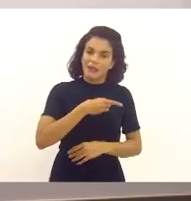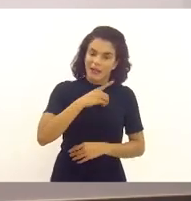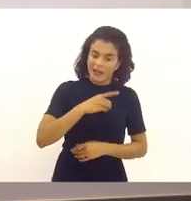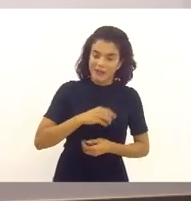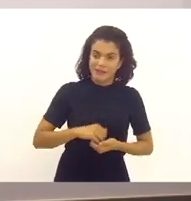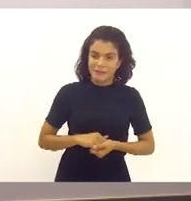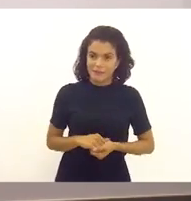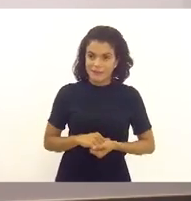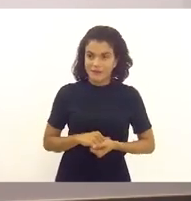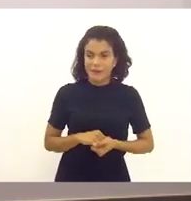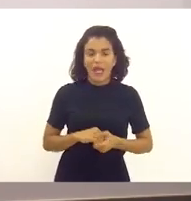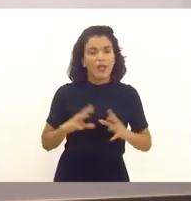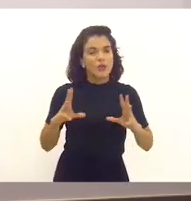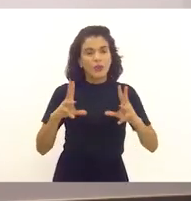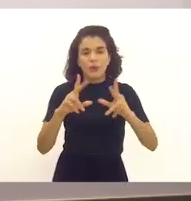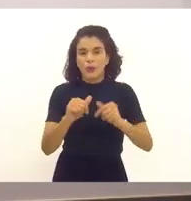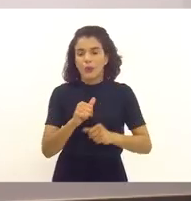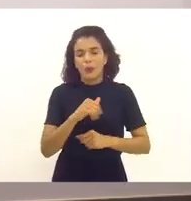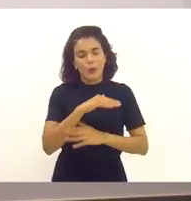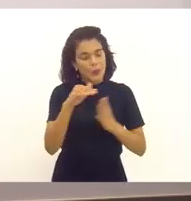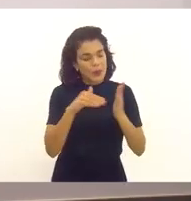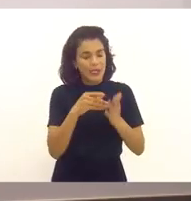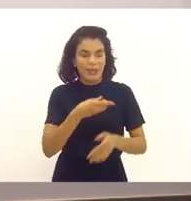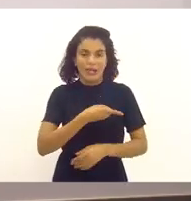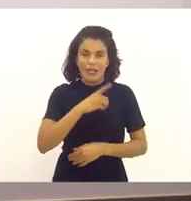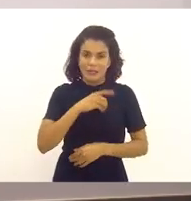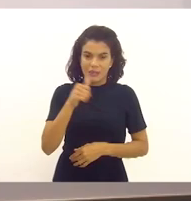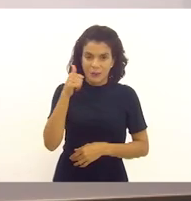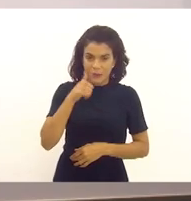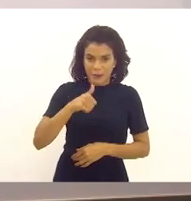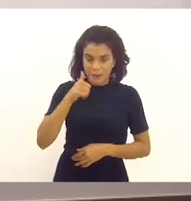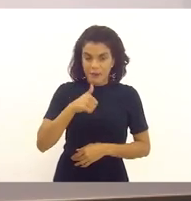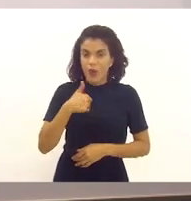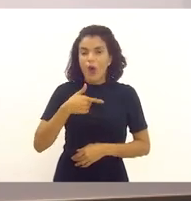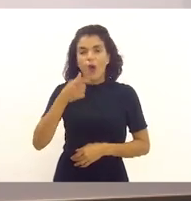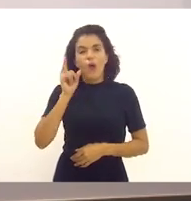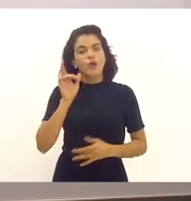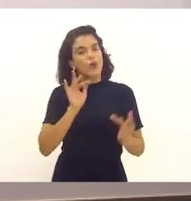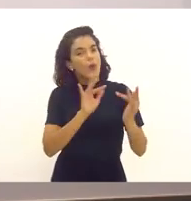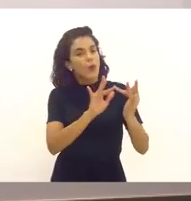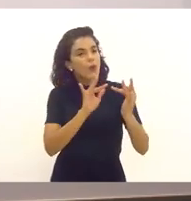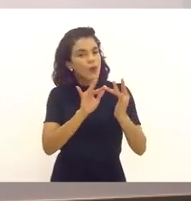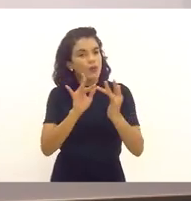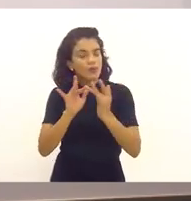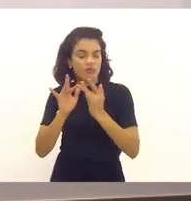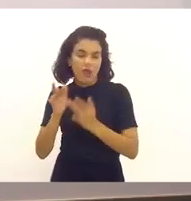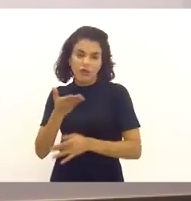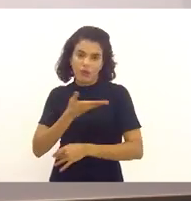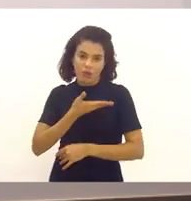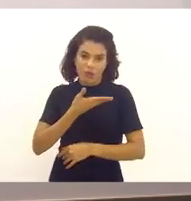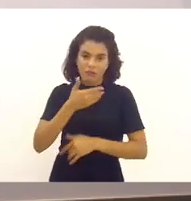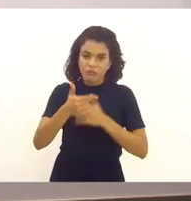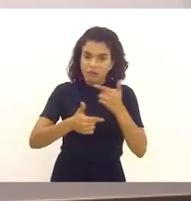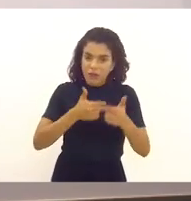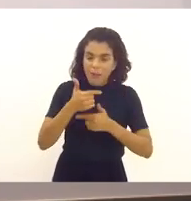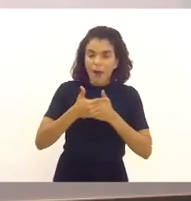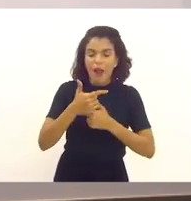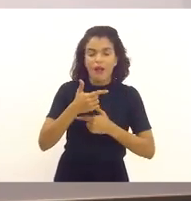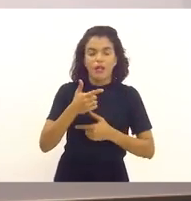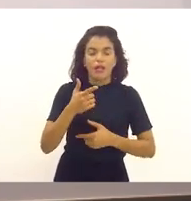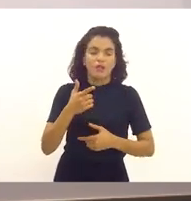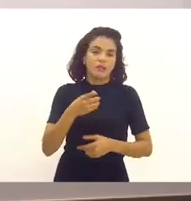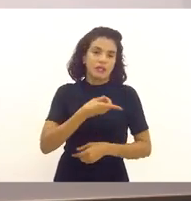as delegacias e as leões ontem eu entrei em contato com alguns colegas que trabalham com diretamente com leões